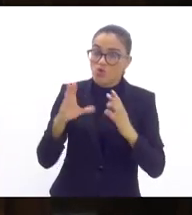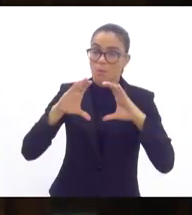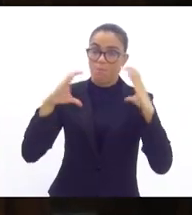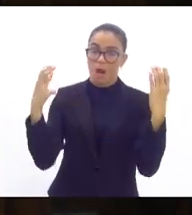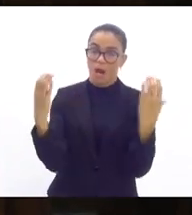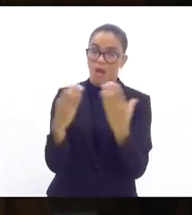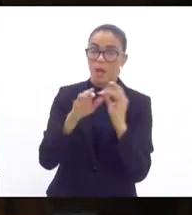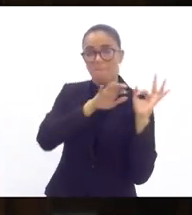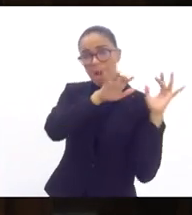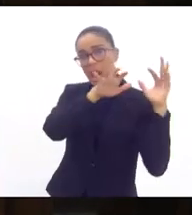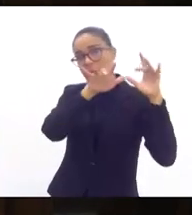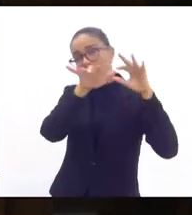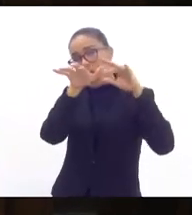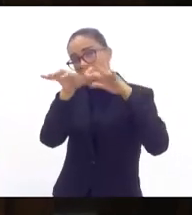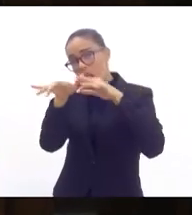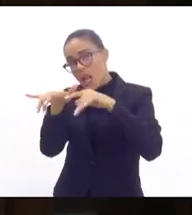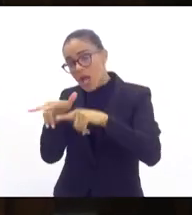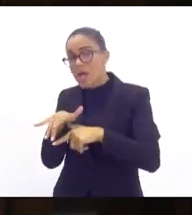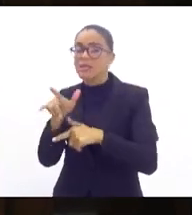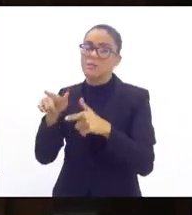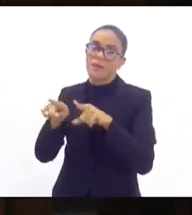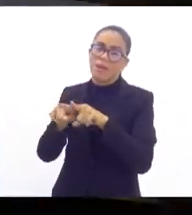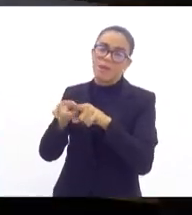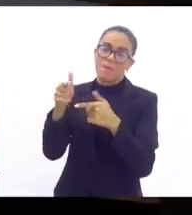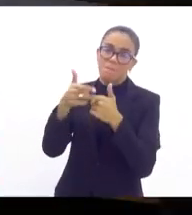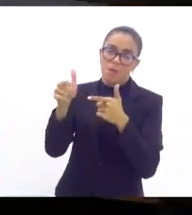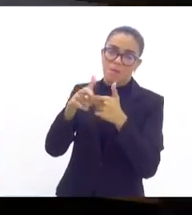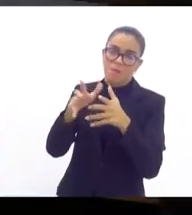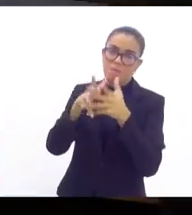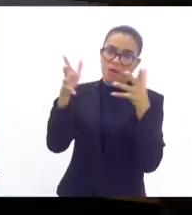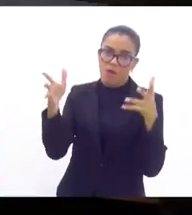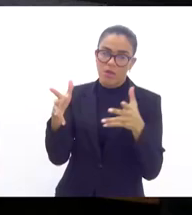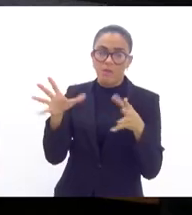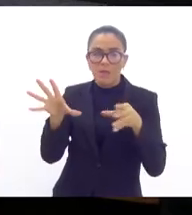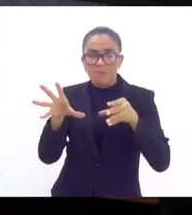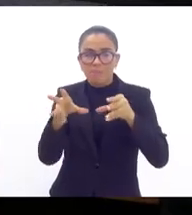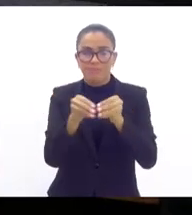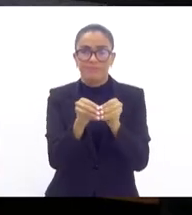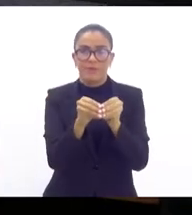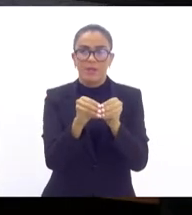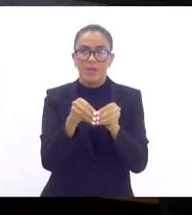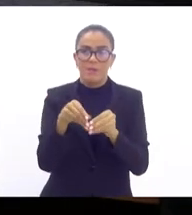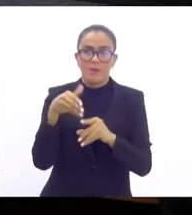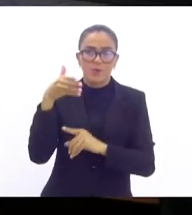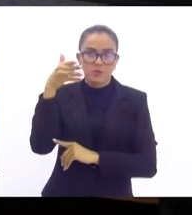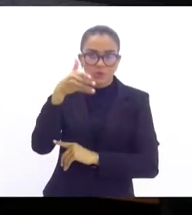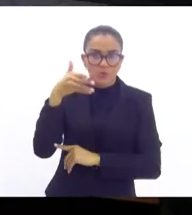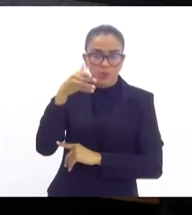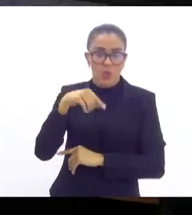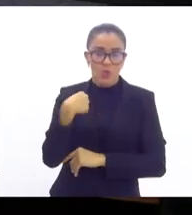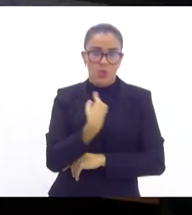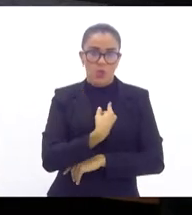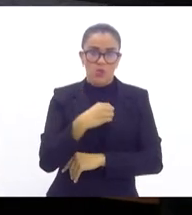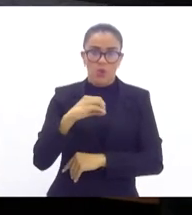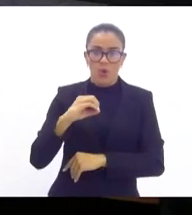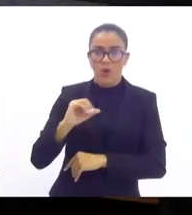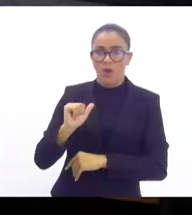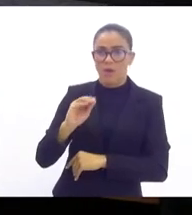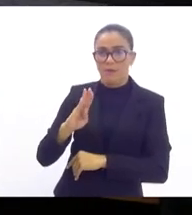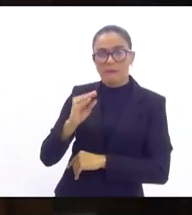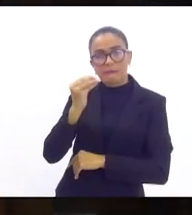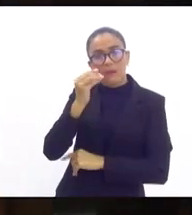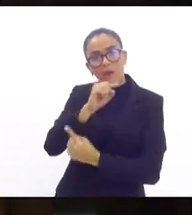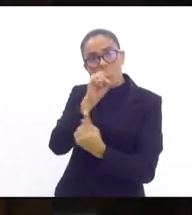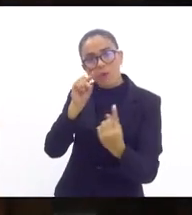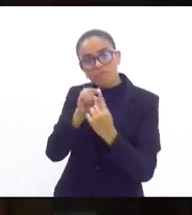o maior público e tem a maioria dos seus problemas então mais uma vez concluindo a minha a minha fala nós estamos a OAB querendo ajudar